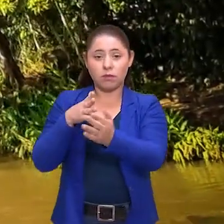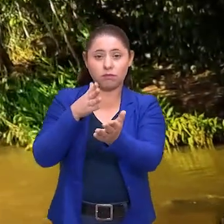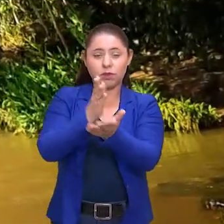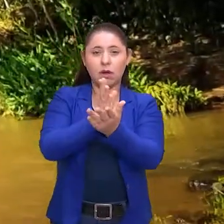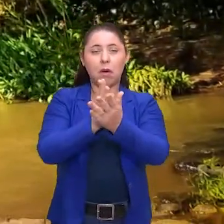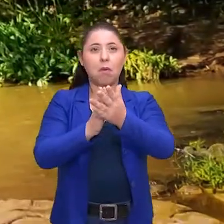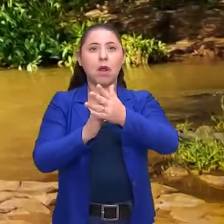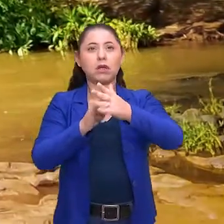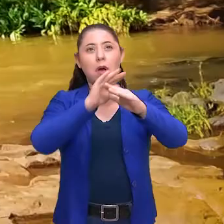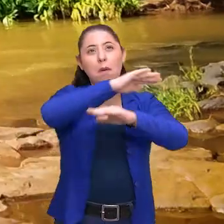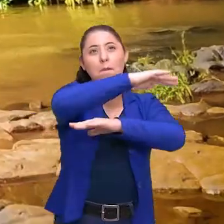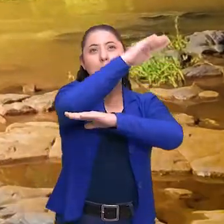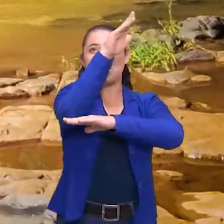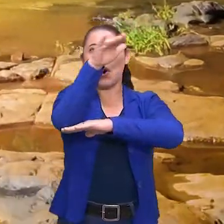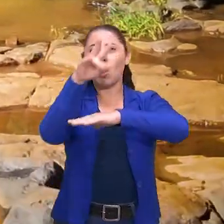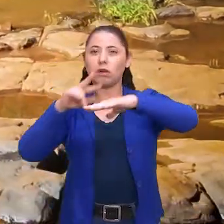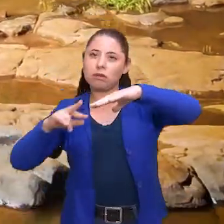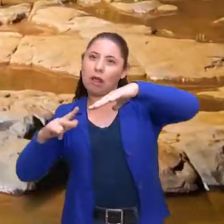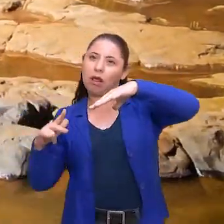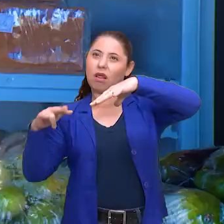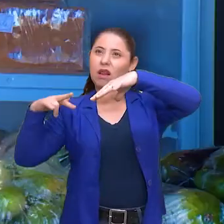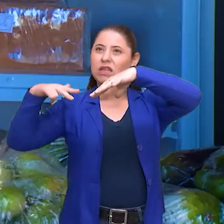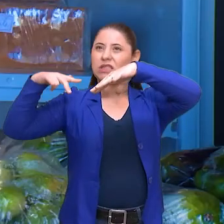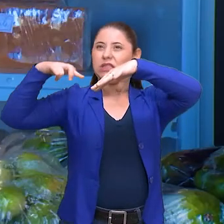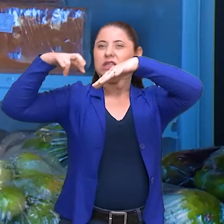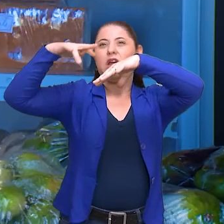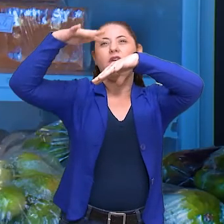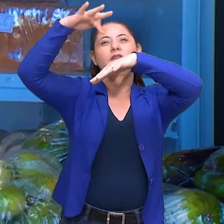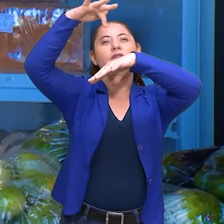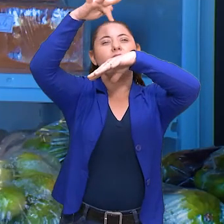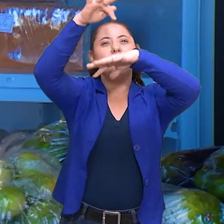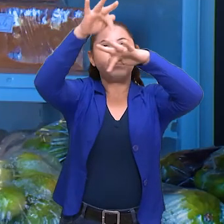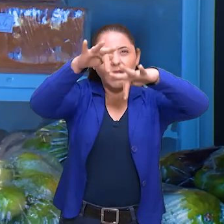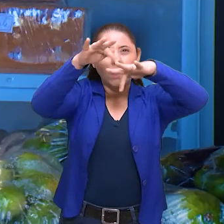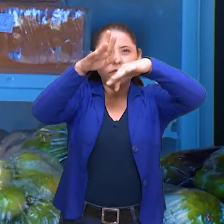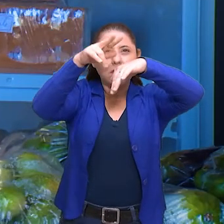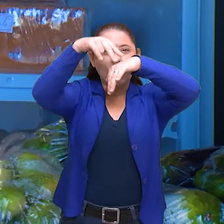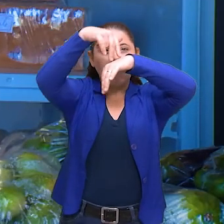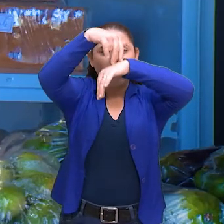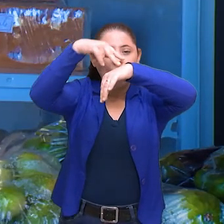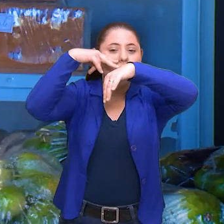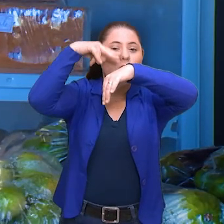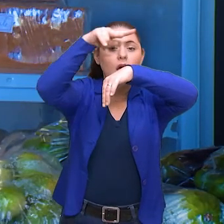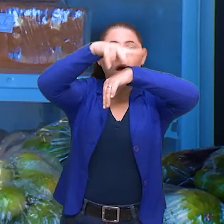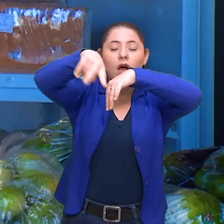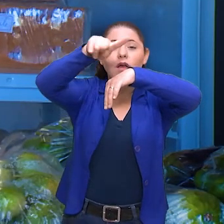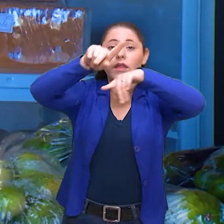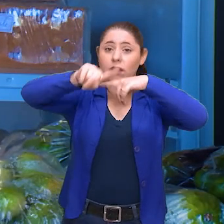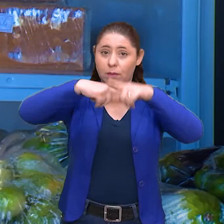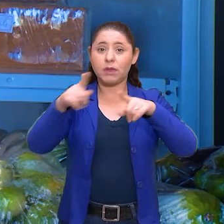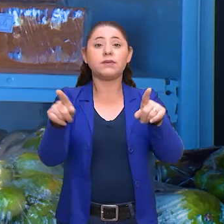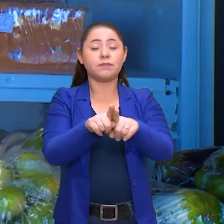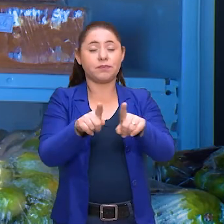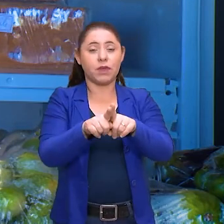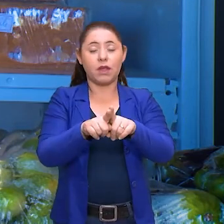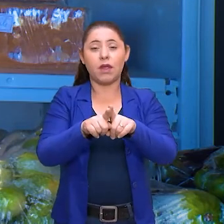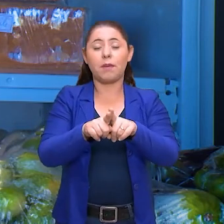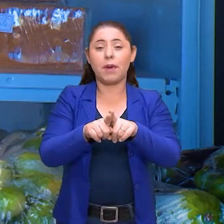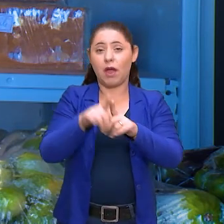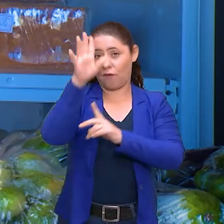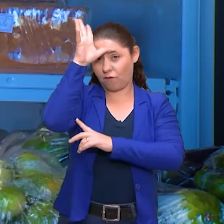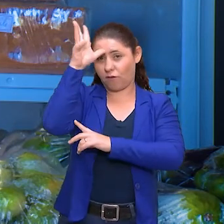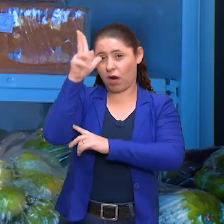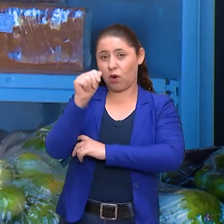Temos trilha, você pode subir esses morros aqui de Furnas e no final vocês podem vir aproveitar a gastronomia, comer